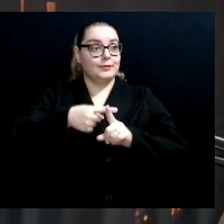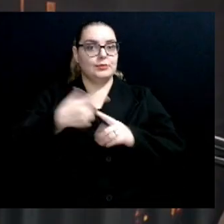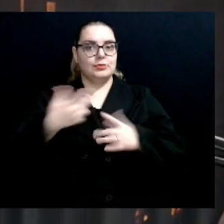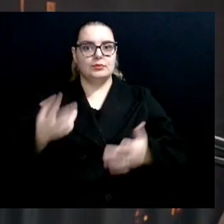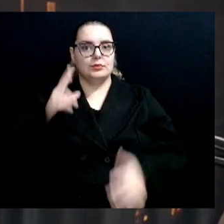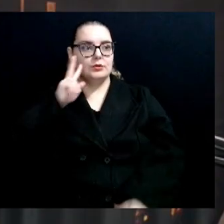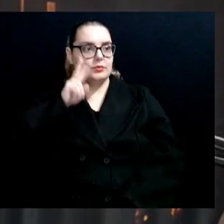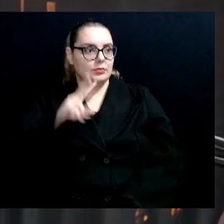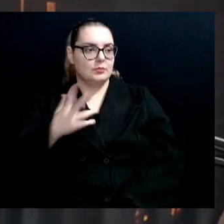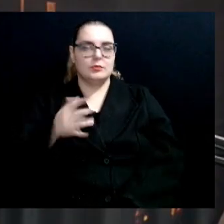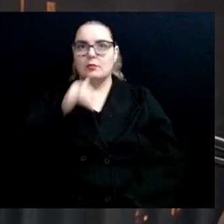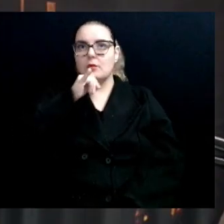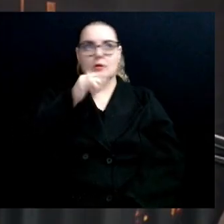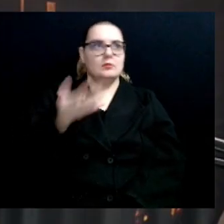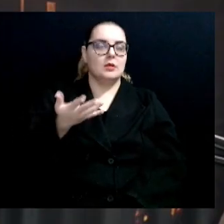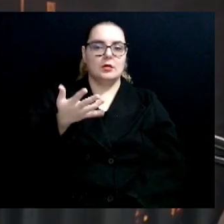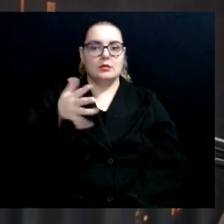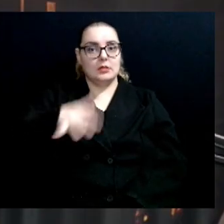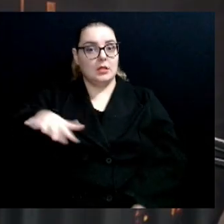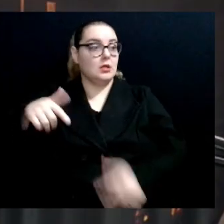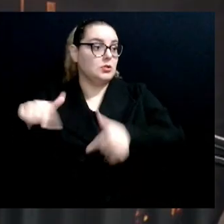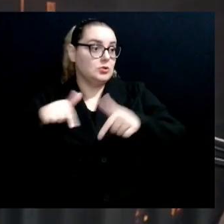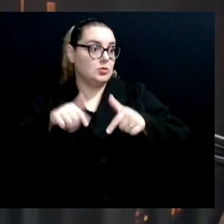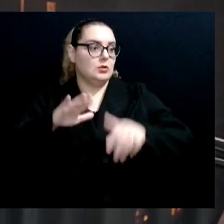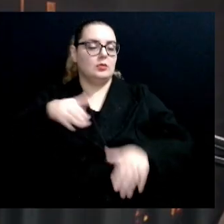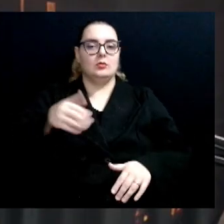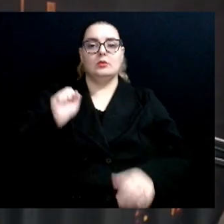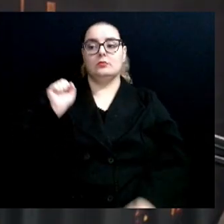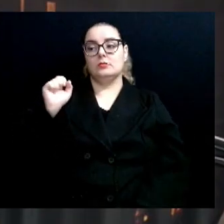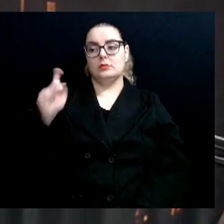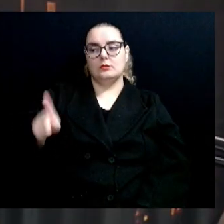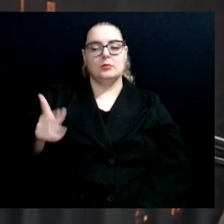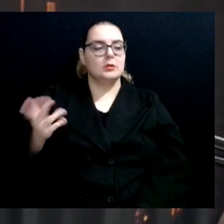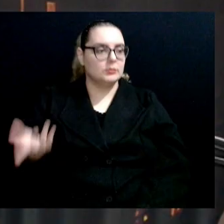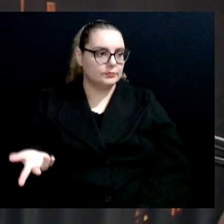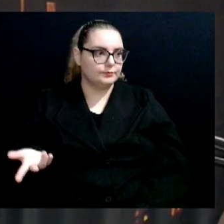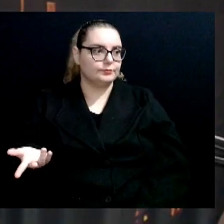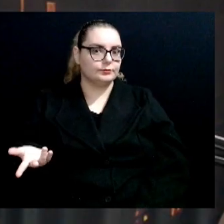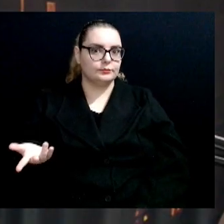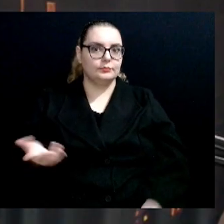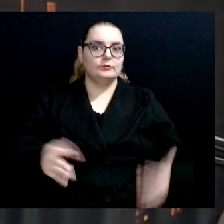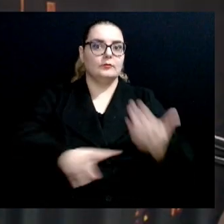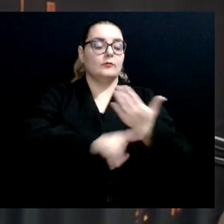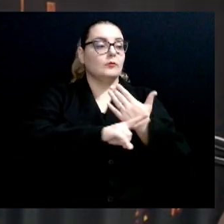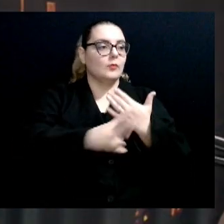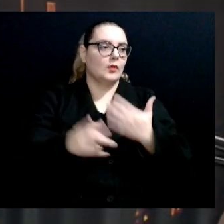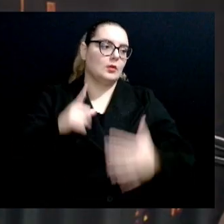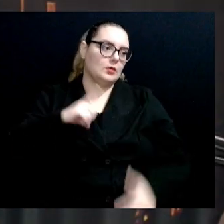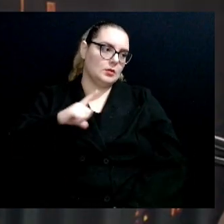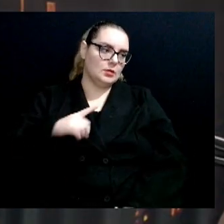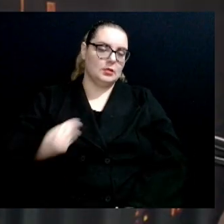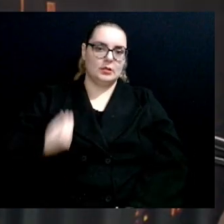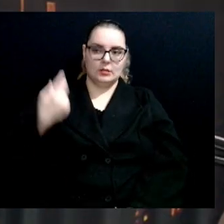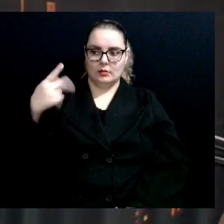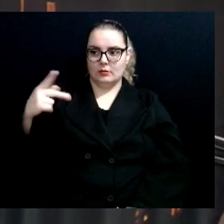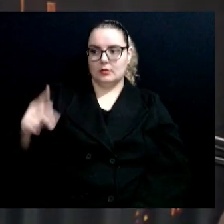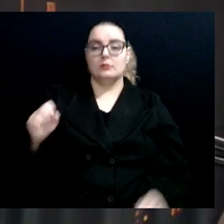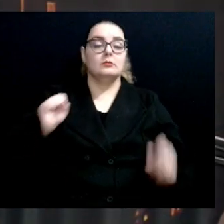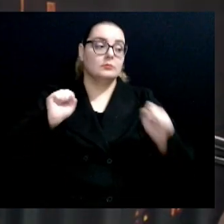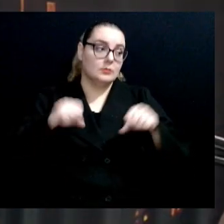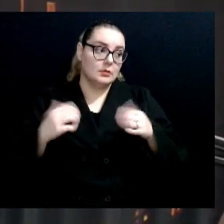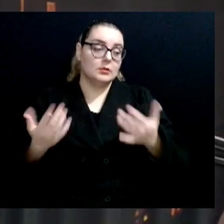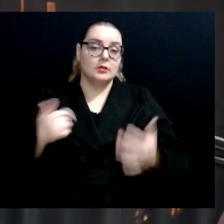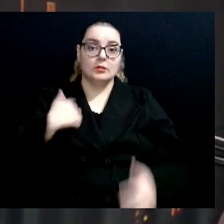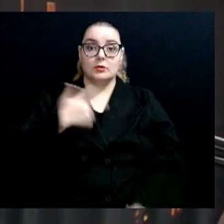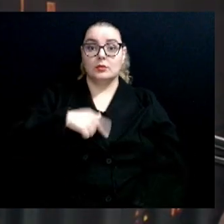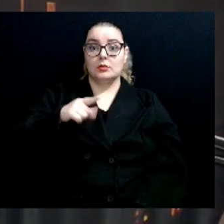exemplo, no mundo do trabalho, quando as pessoas se aposentam, o impacto que isso tem na vida delas, né? Nós temos uma